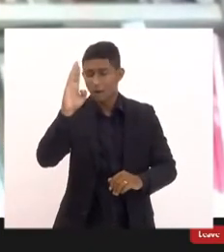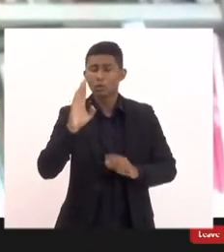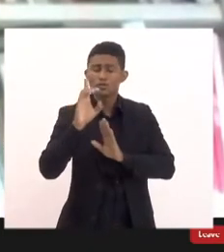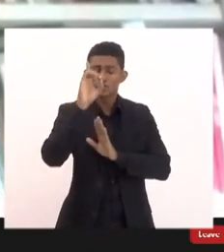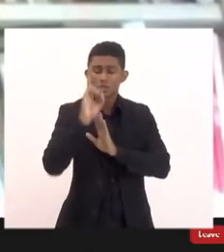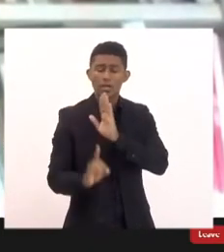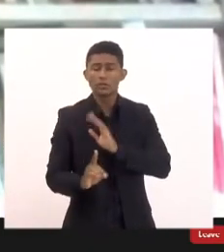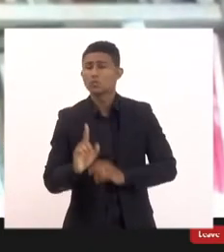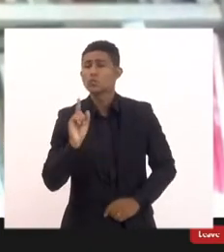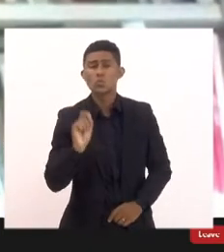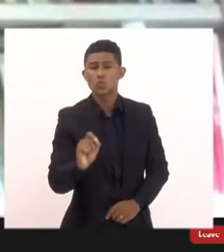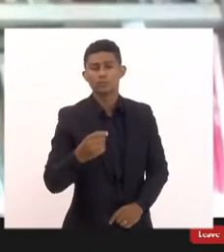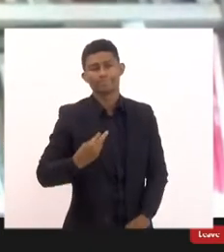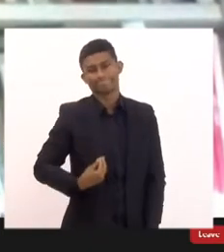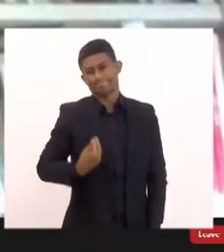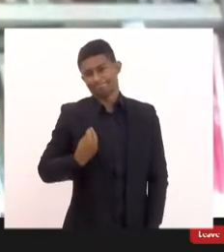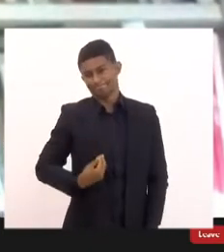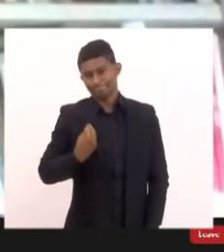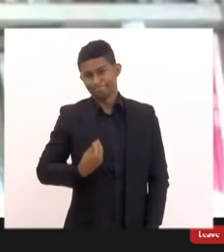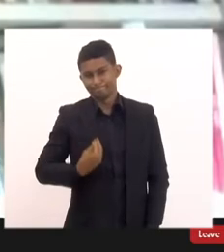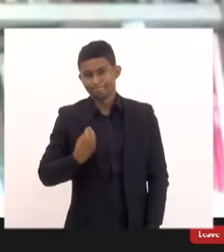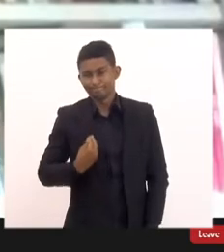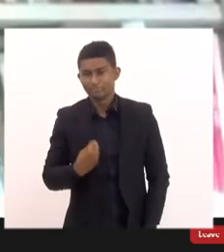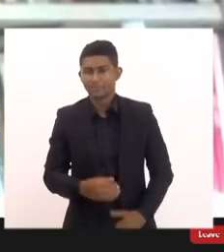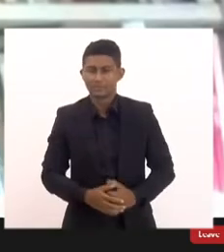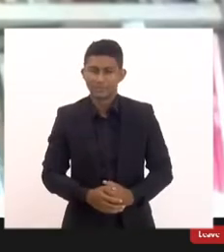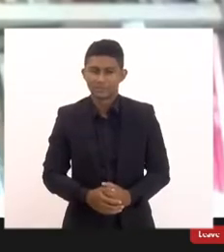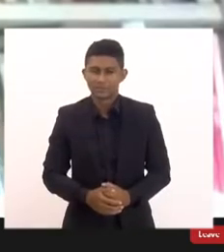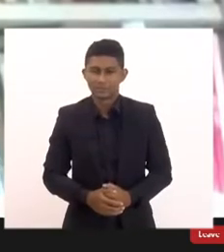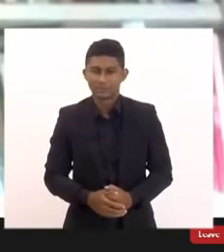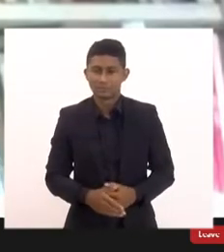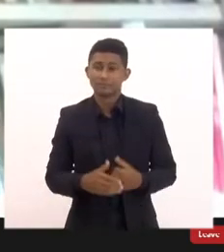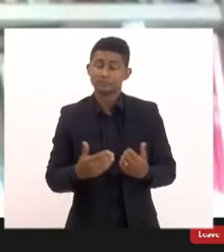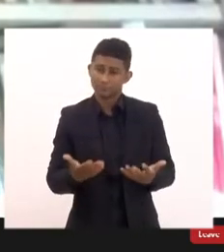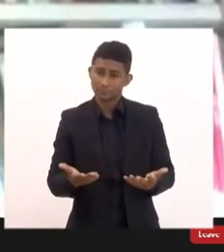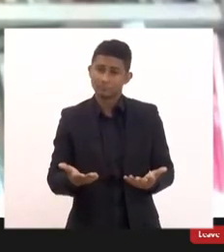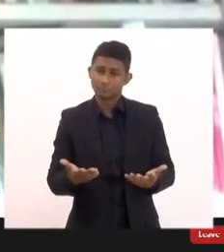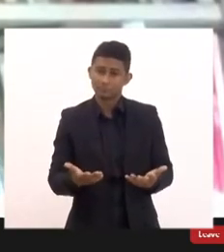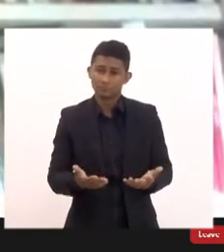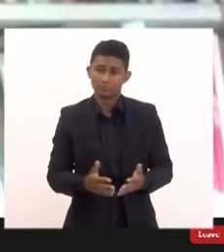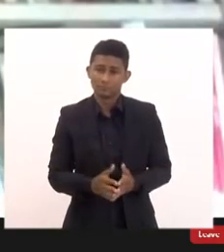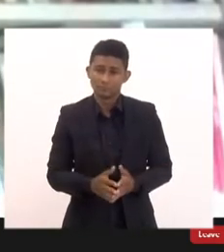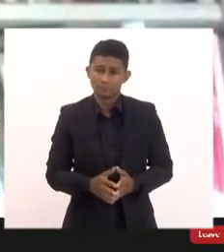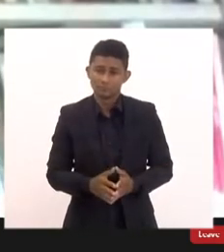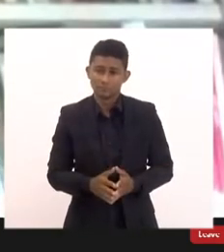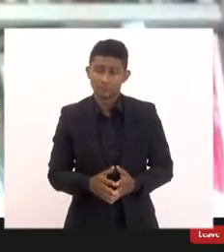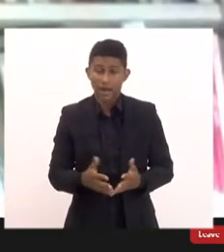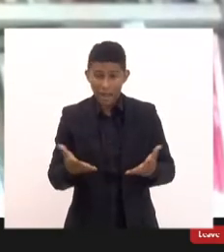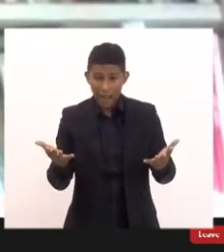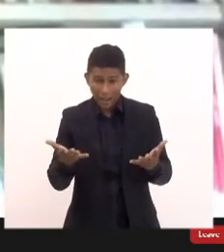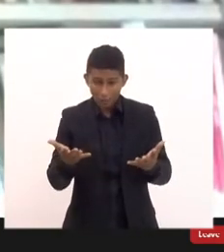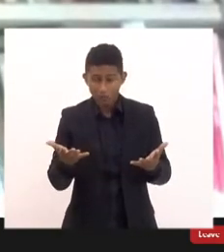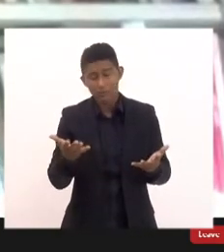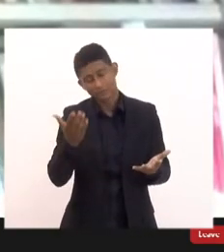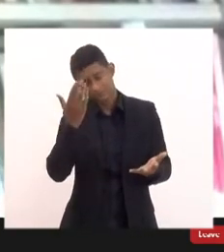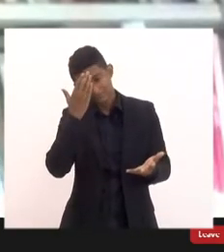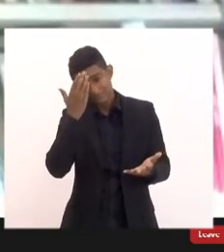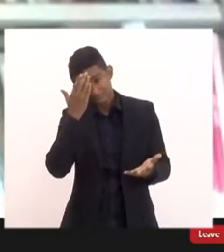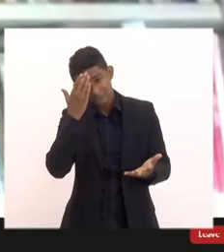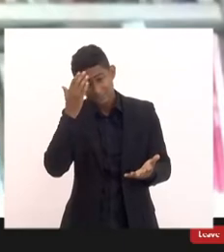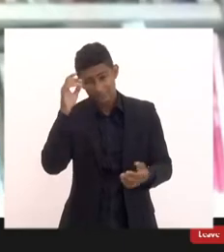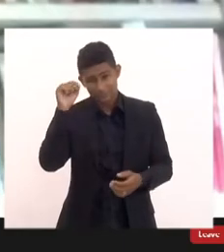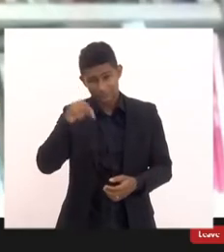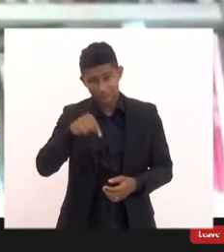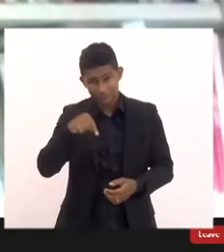E aqui eu não queria nem falar dos números, que bom que temos agora um